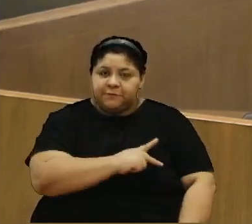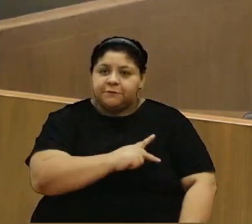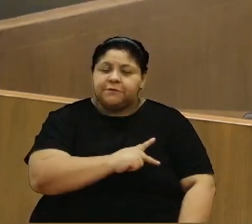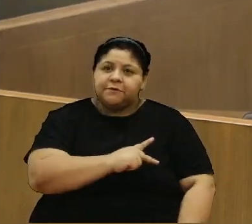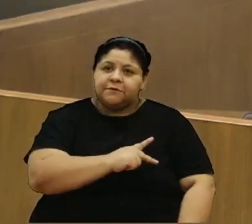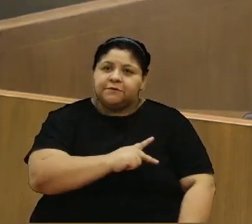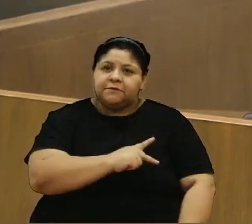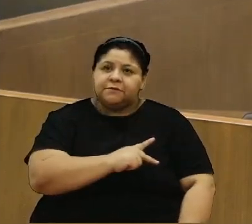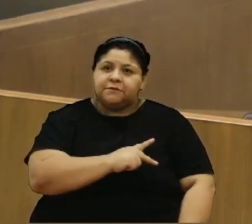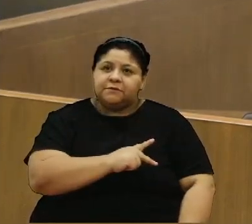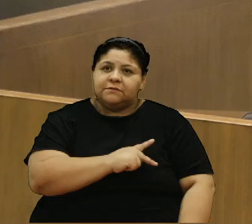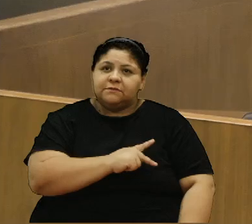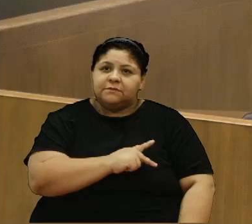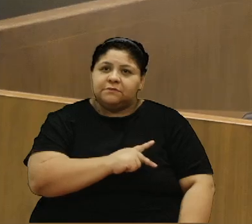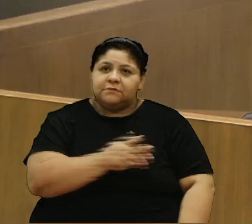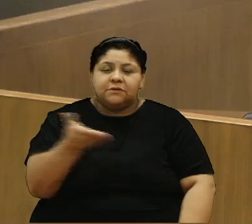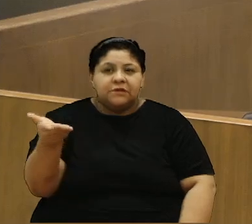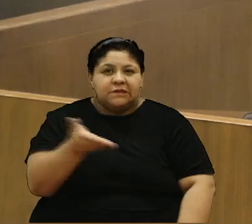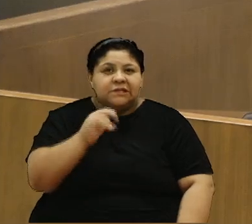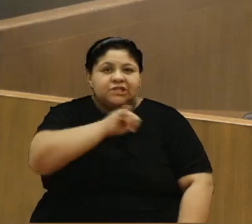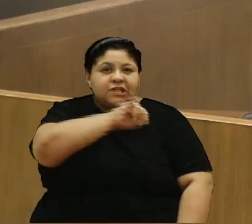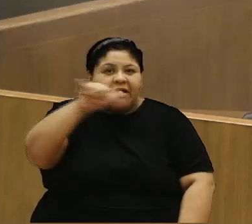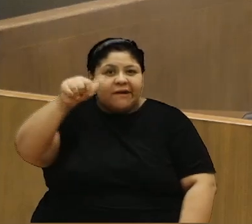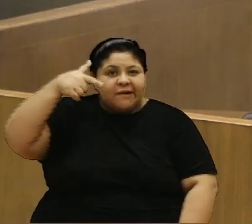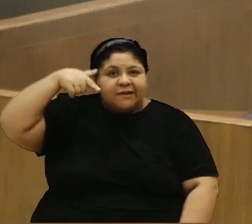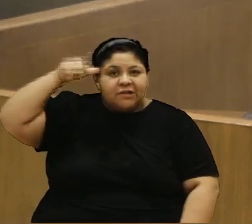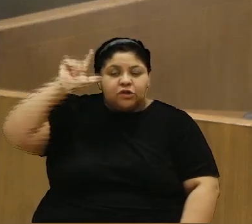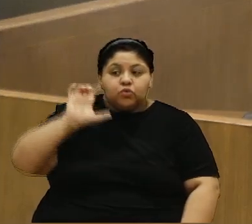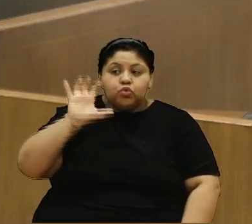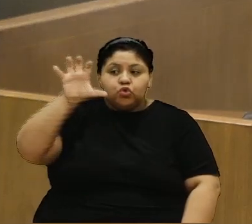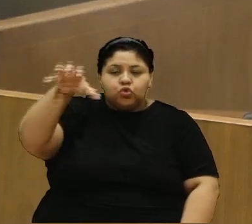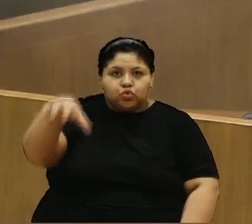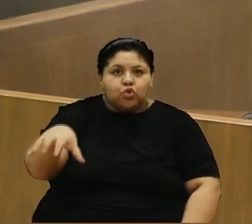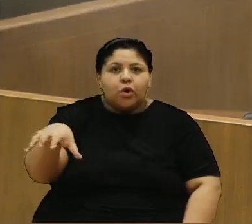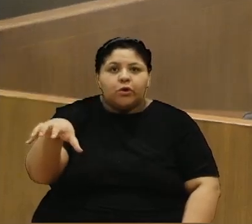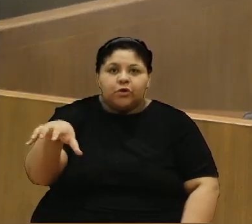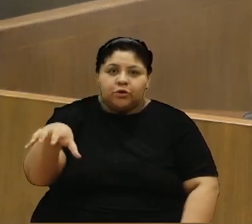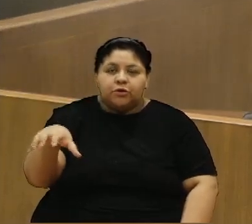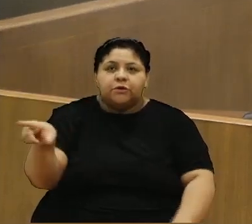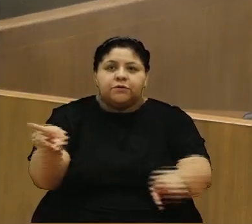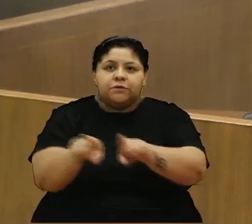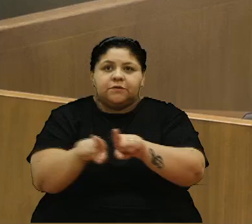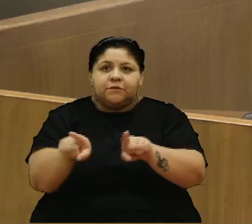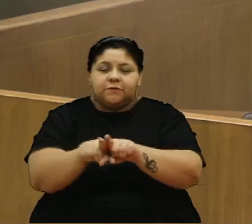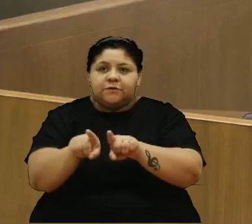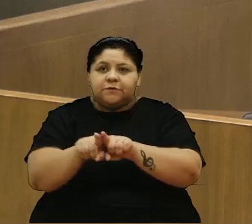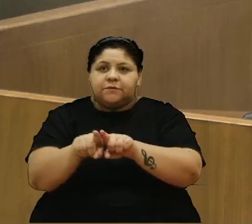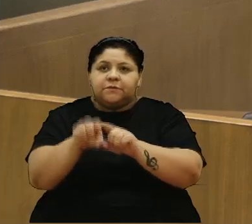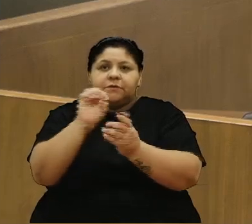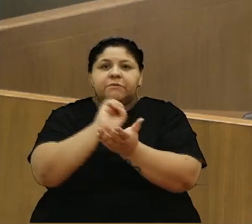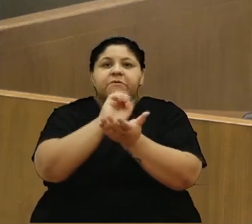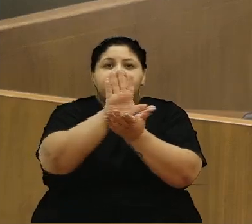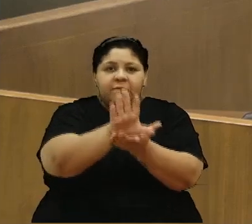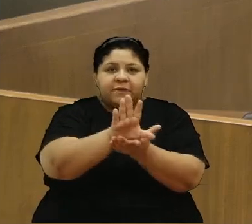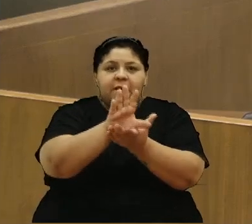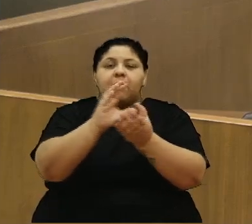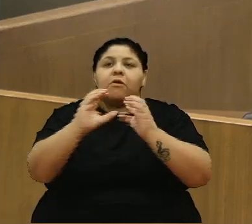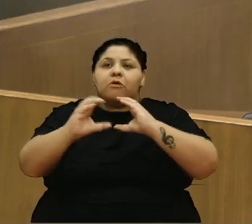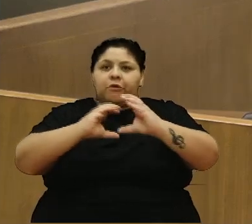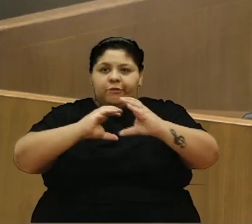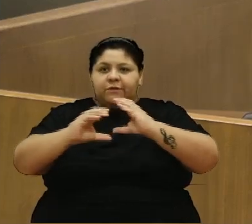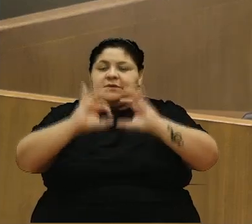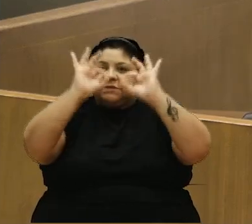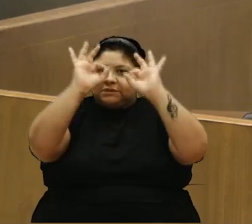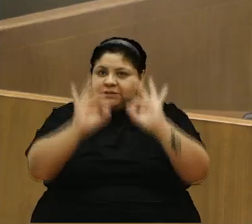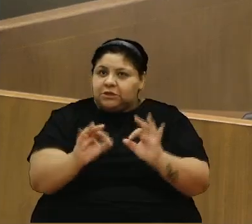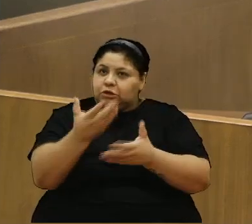né? Já avisamos ontem os órgãos e também vamos mandar para a imprensa, enfim, certinho,